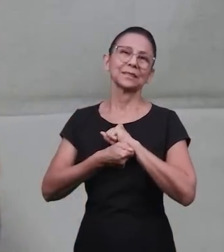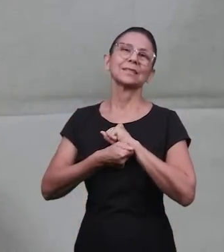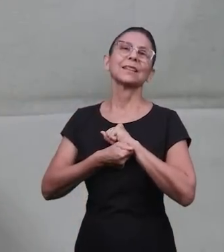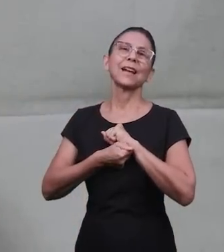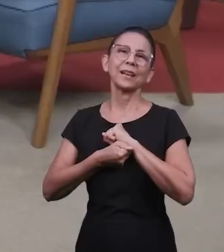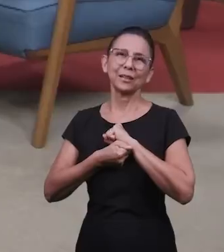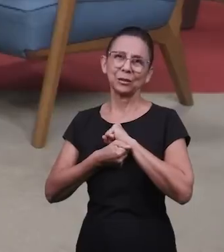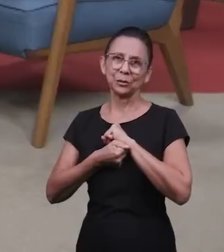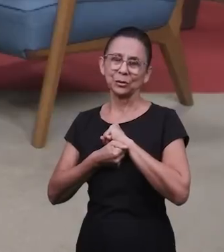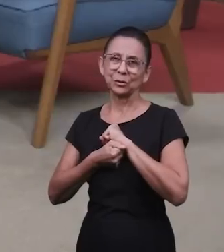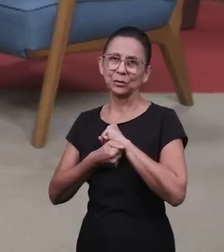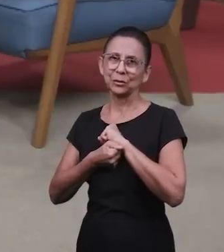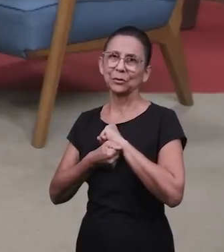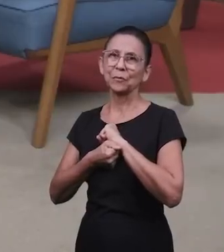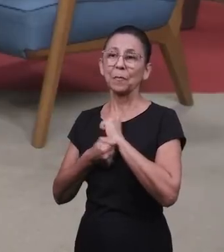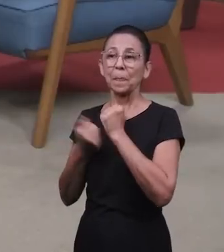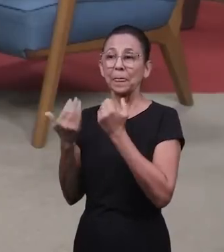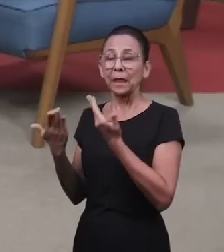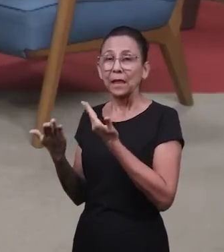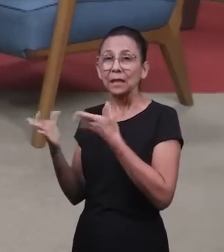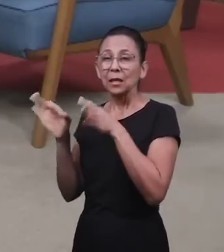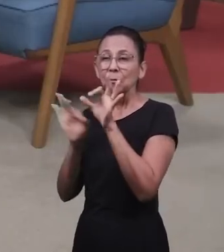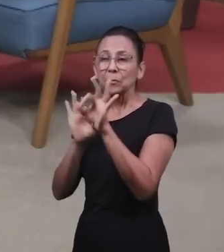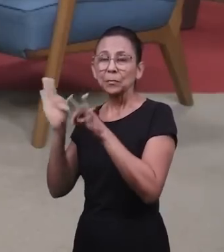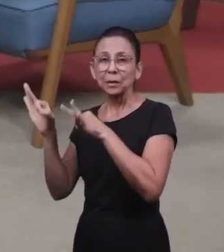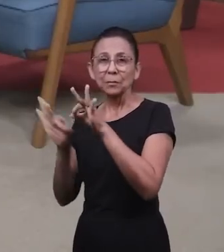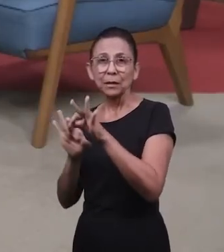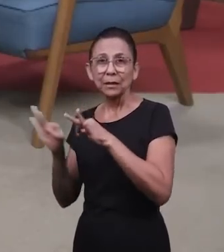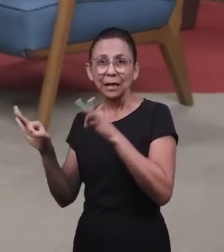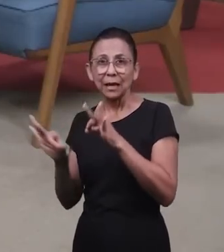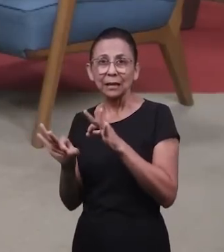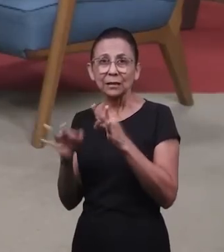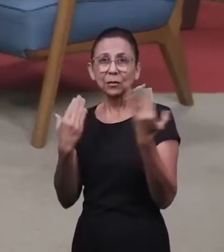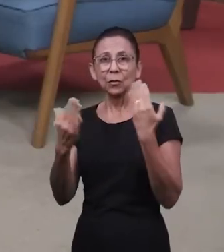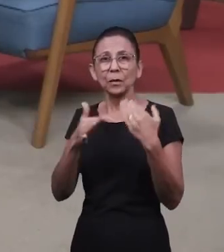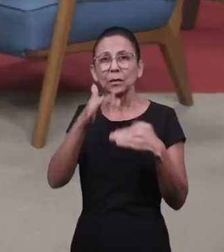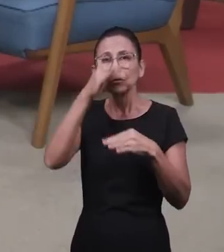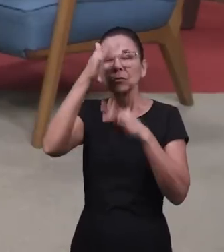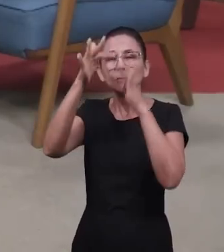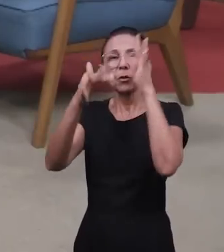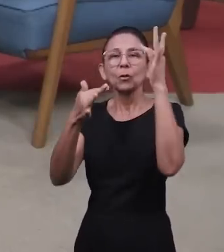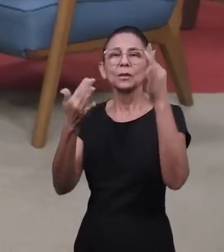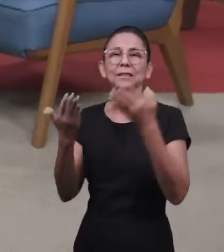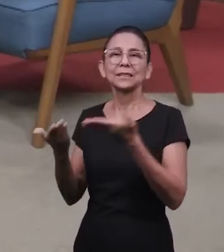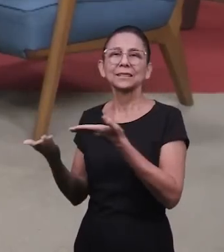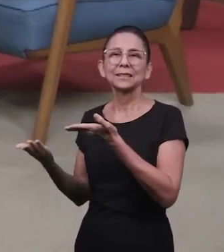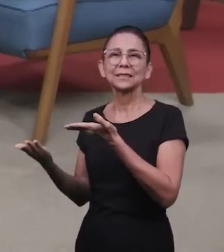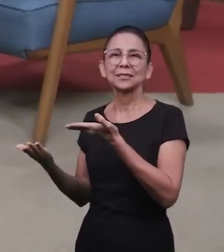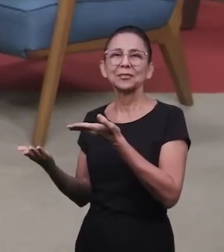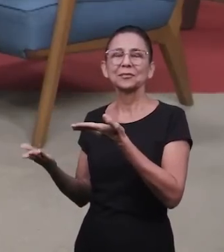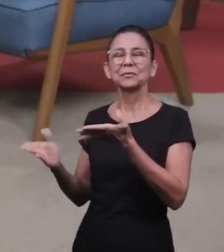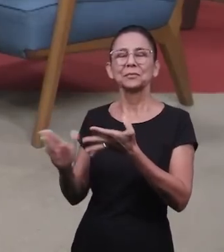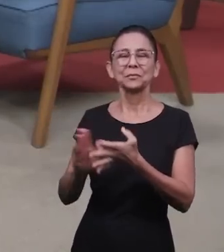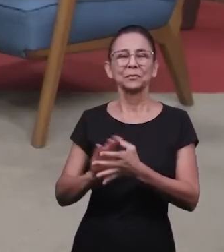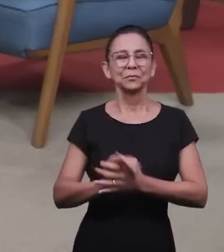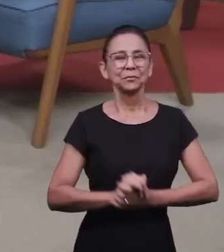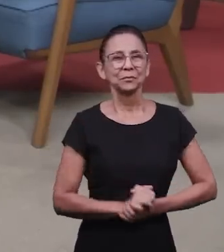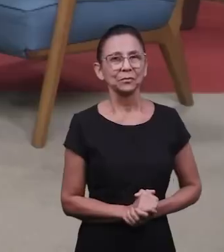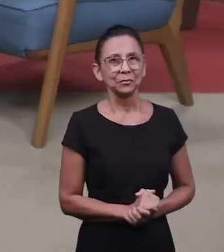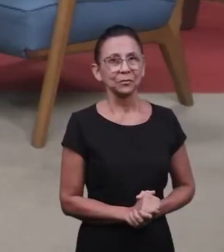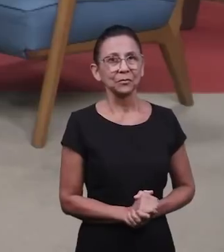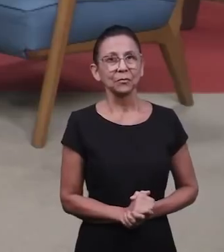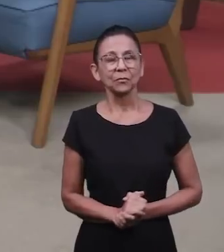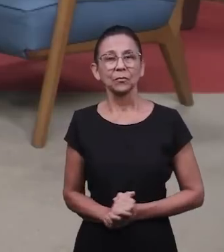Está adornada com as flores, como está profetizado em Cantares. Amém.